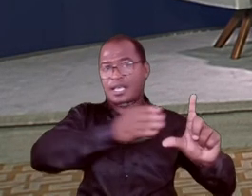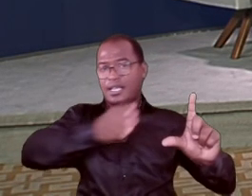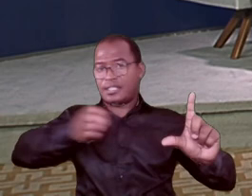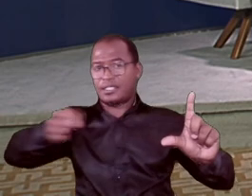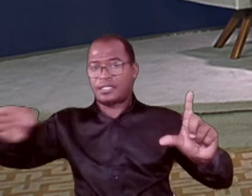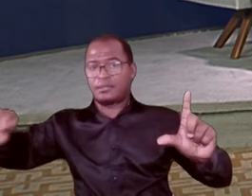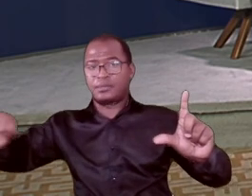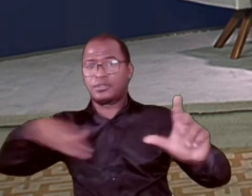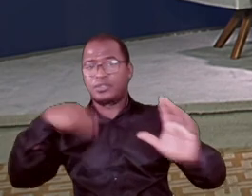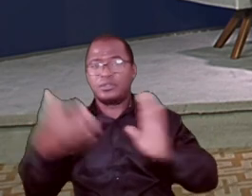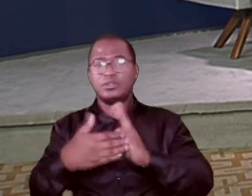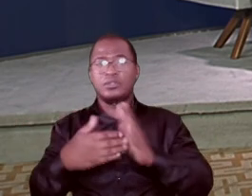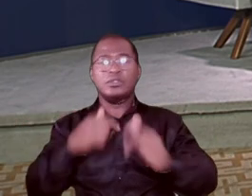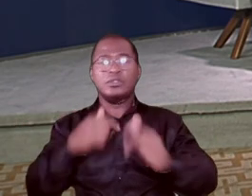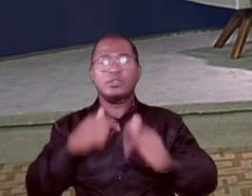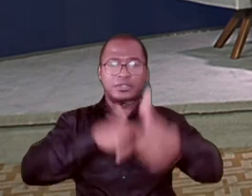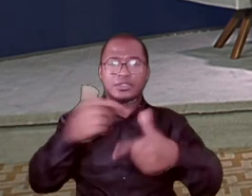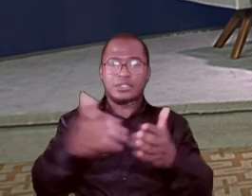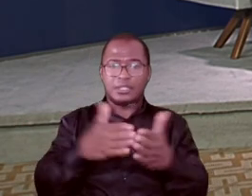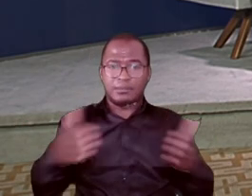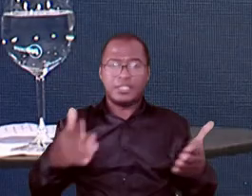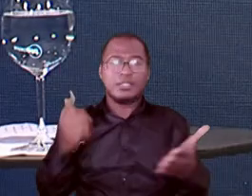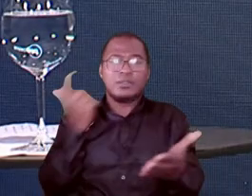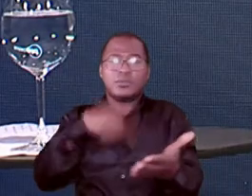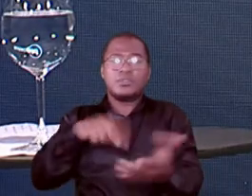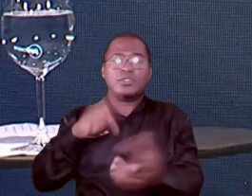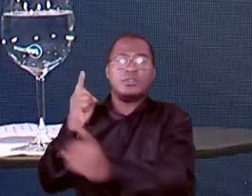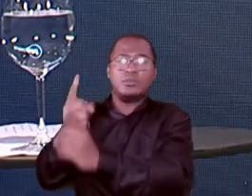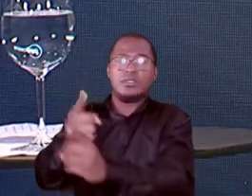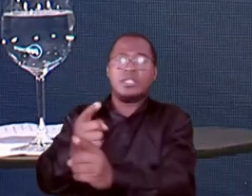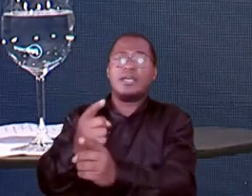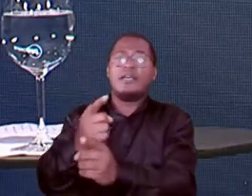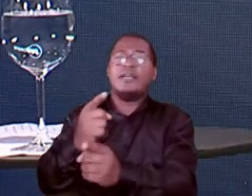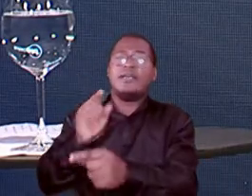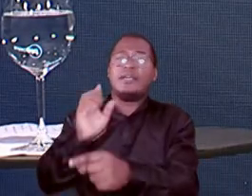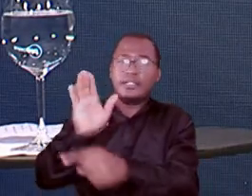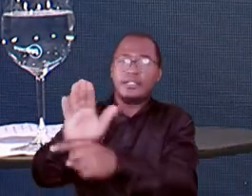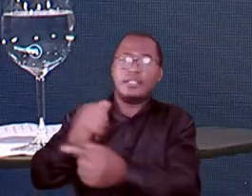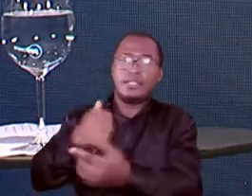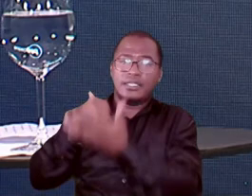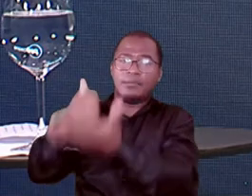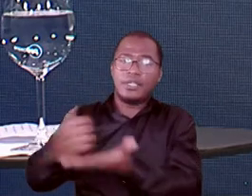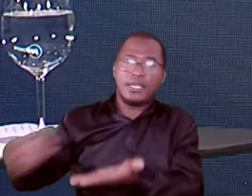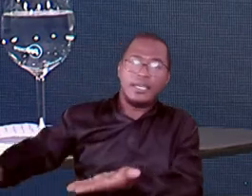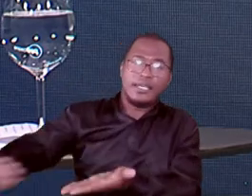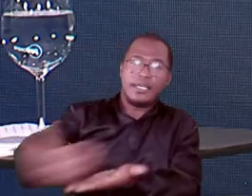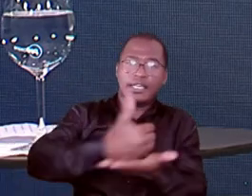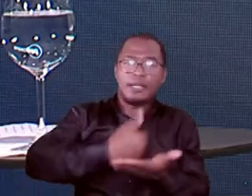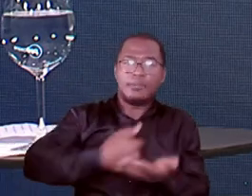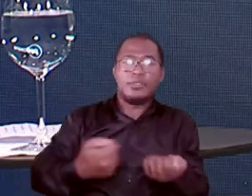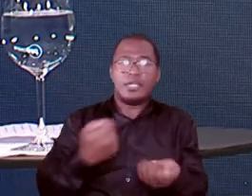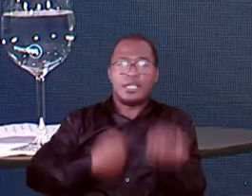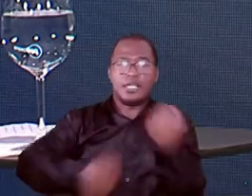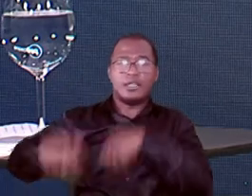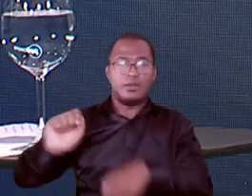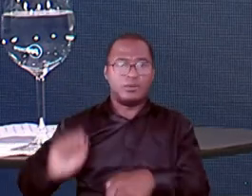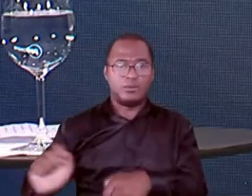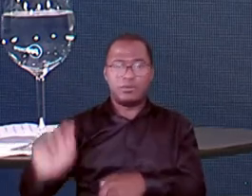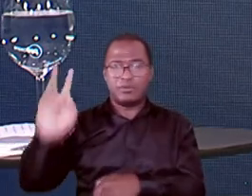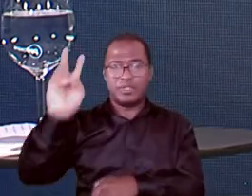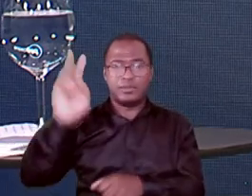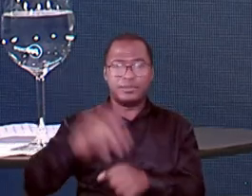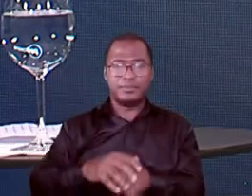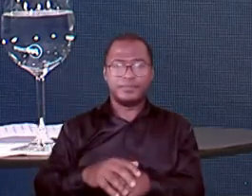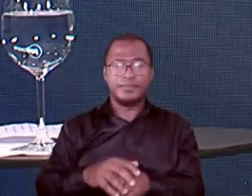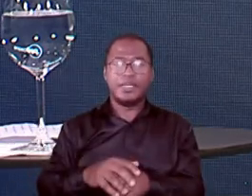da jornada e nos permite realmente capturar o valor então eu brinco que eu adoro bem quem é essa surf como meio de